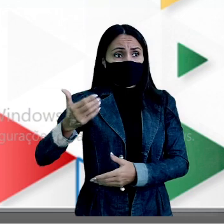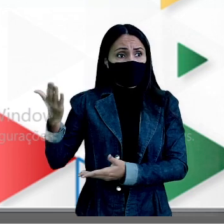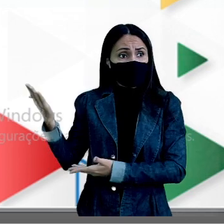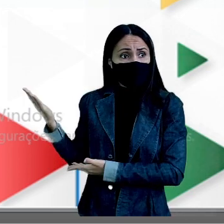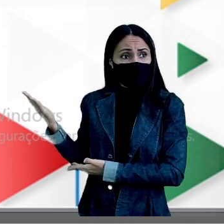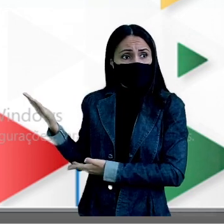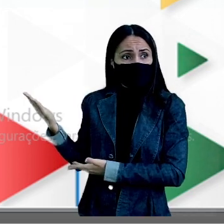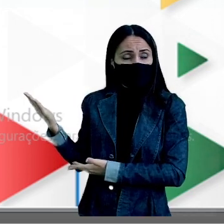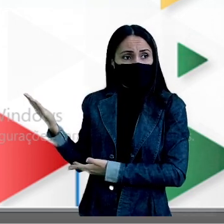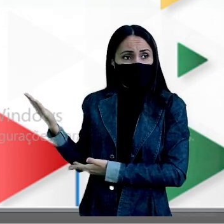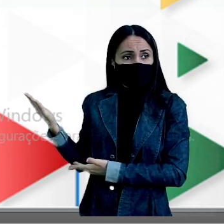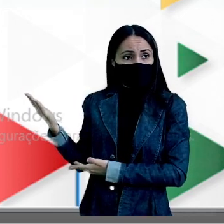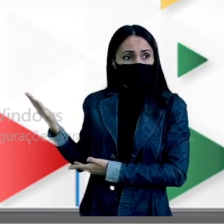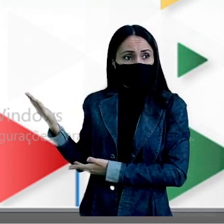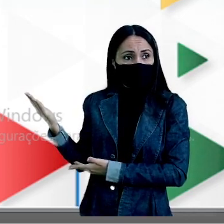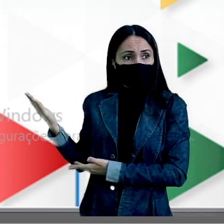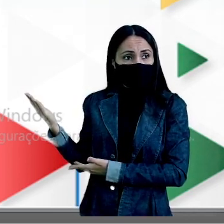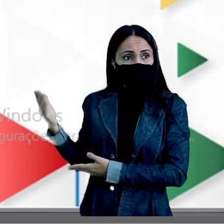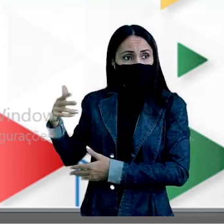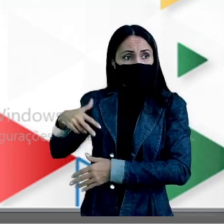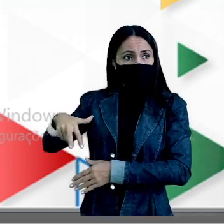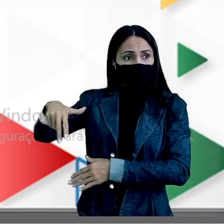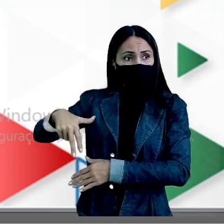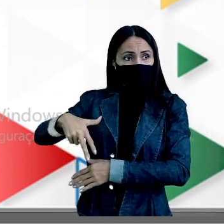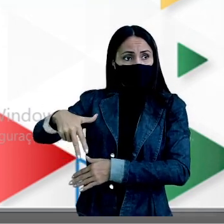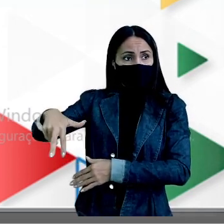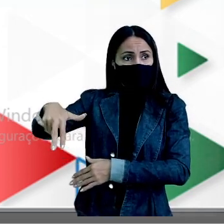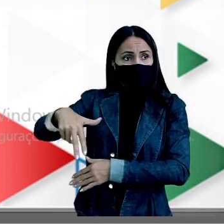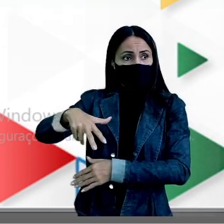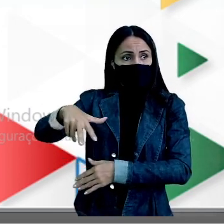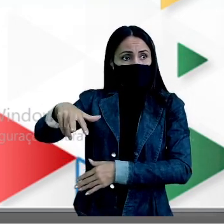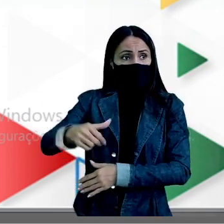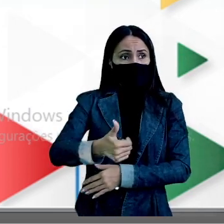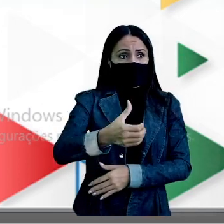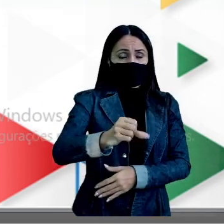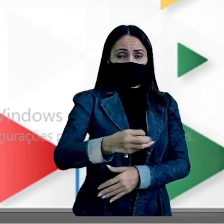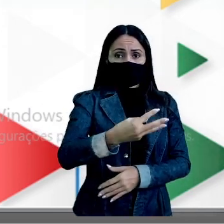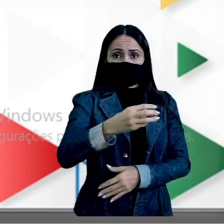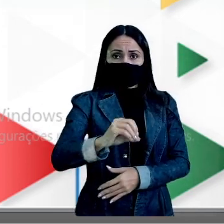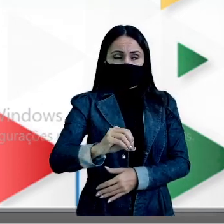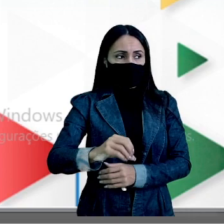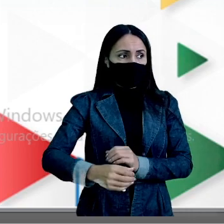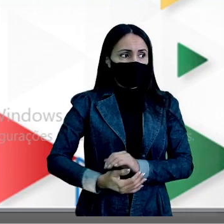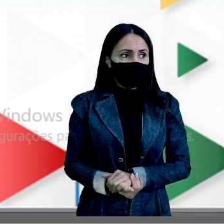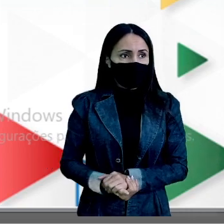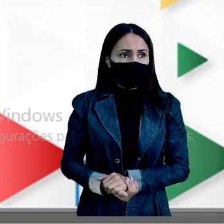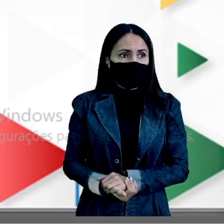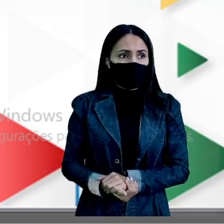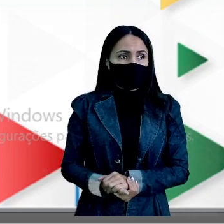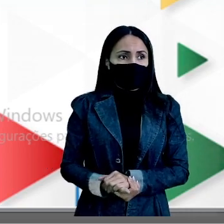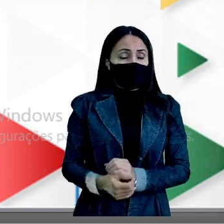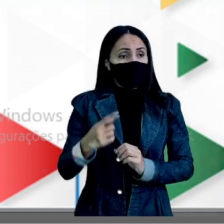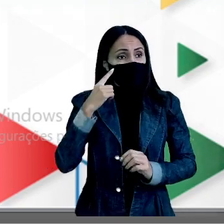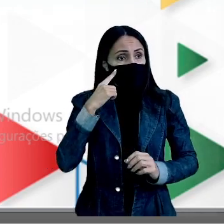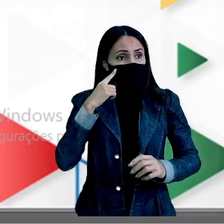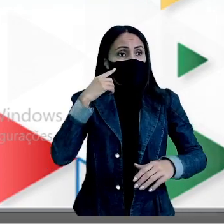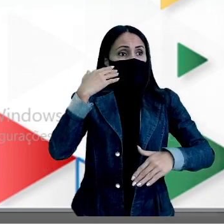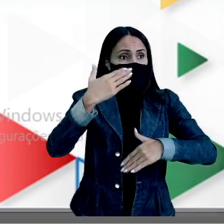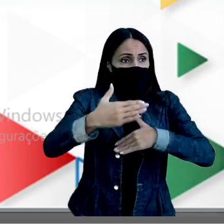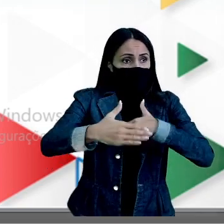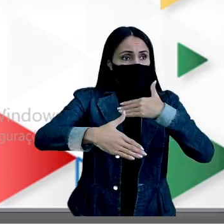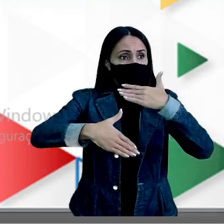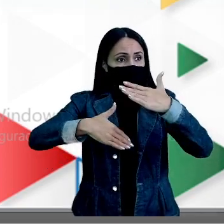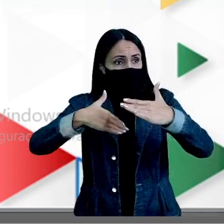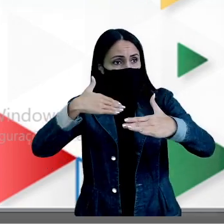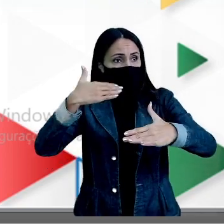Homem da Meia-Noite na década de 30. Veja justamente é o seguinte, como a evolução, né, do próprio boneco